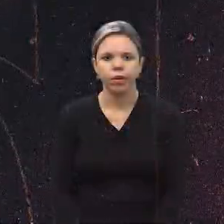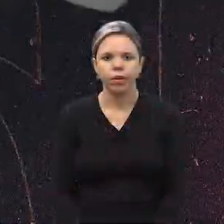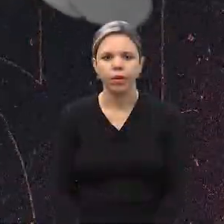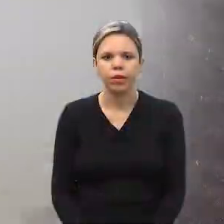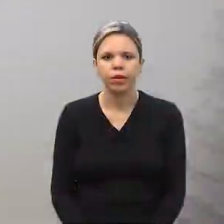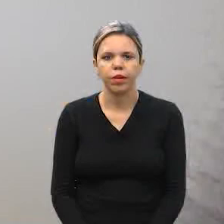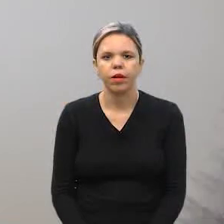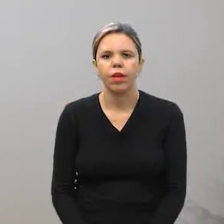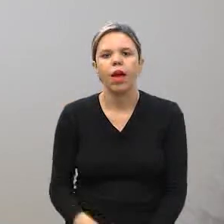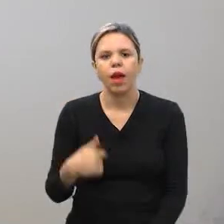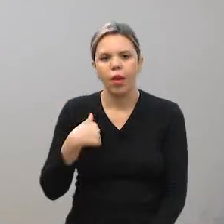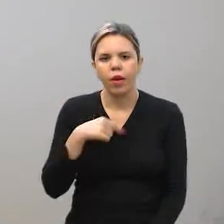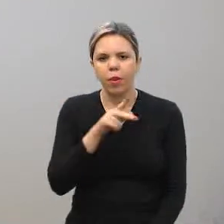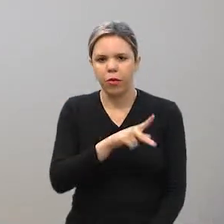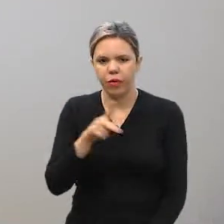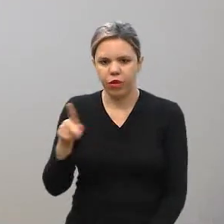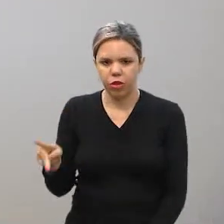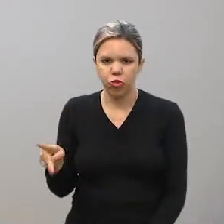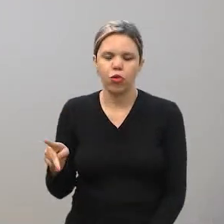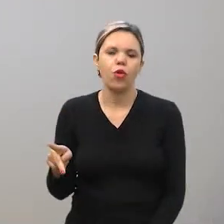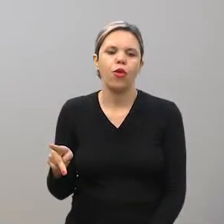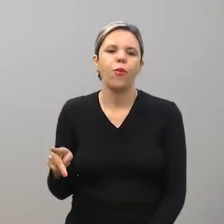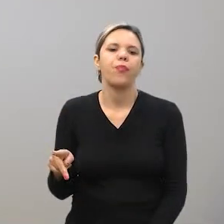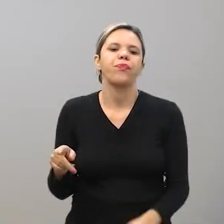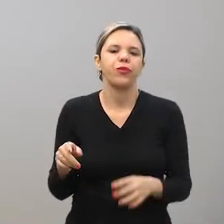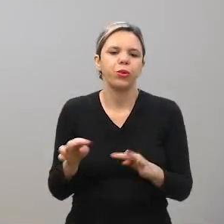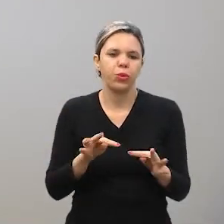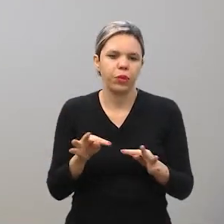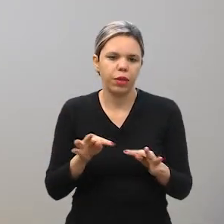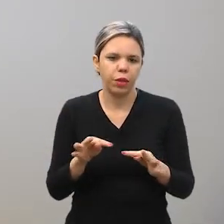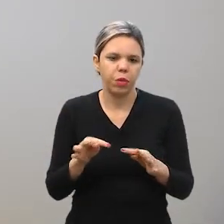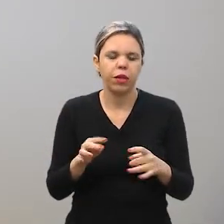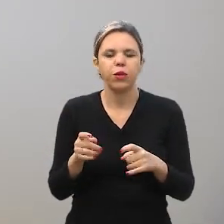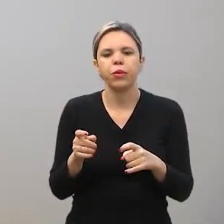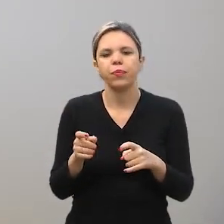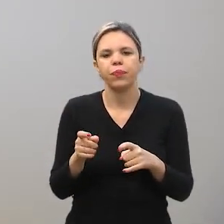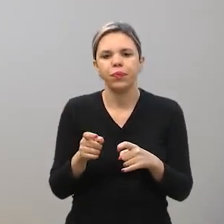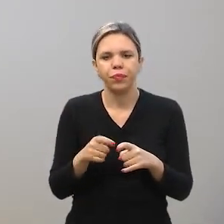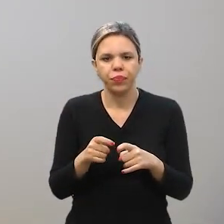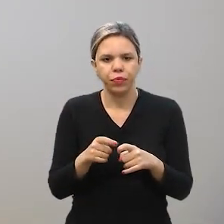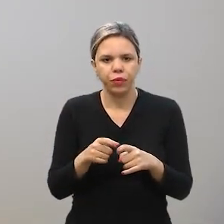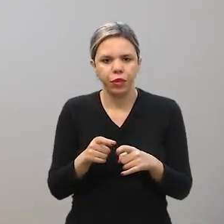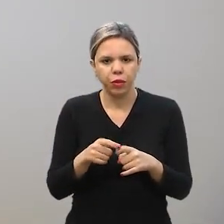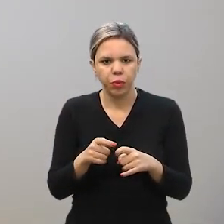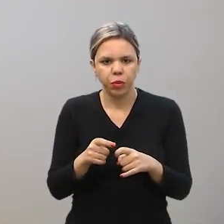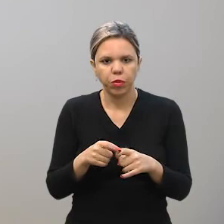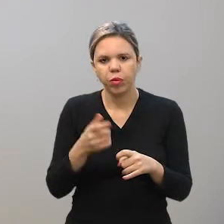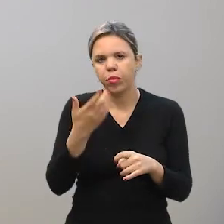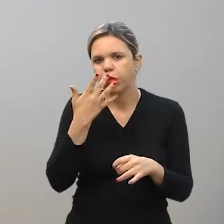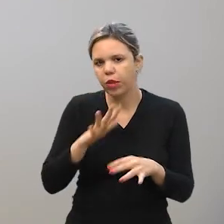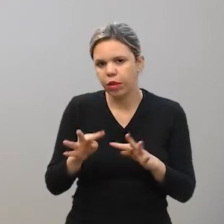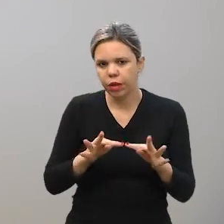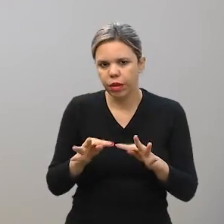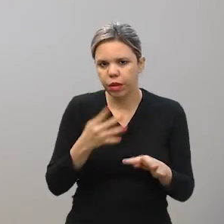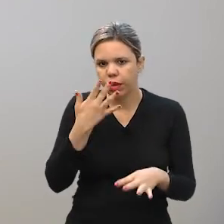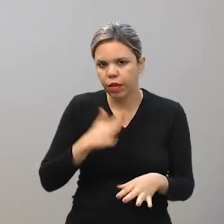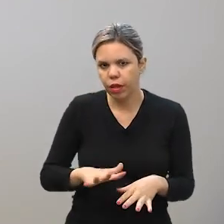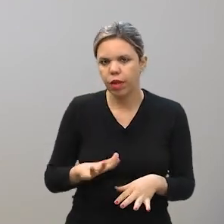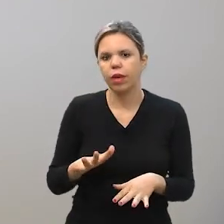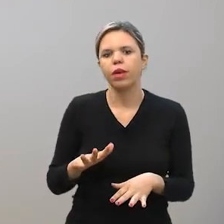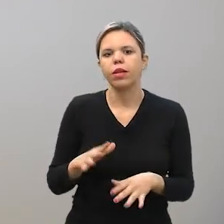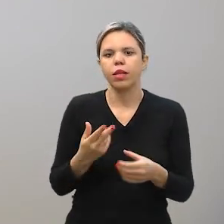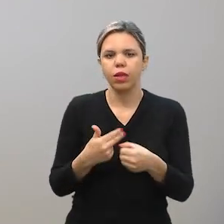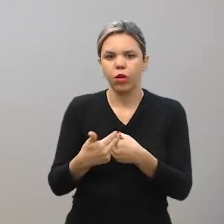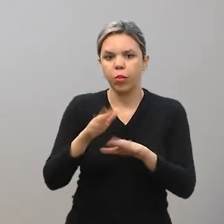Ainda como docente do Departamento de Pediatria da Unicamp, eu era apaixonada por pediatria geral.